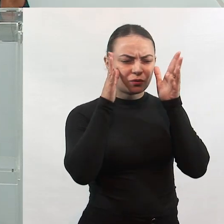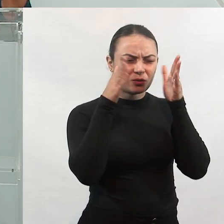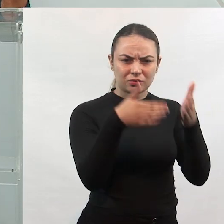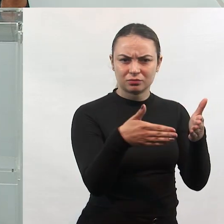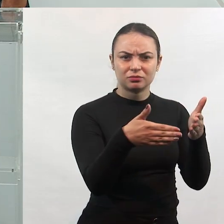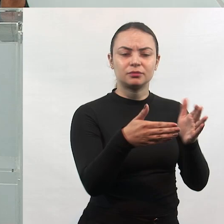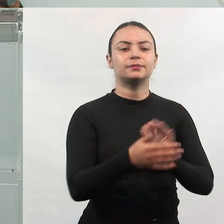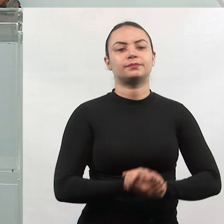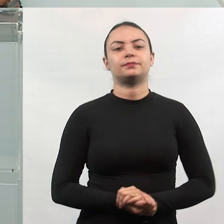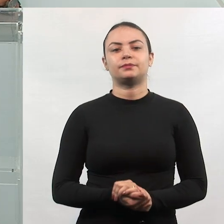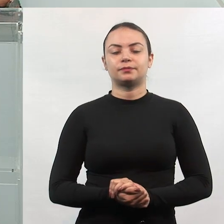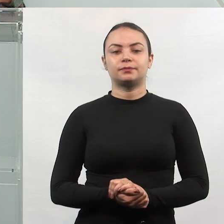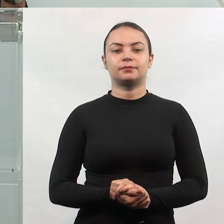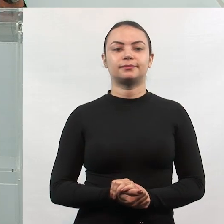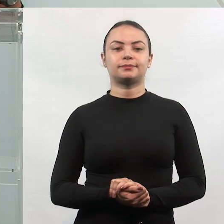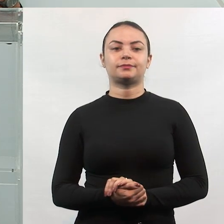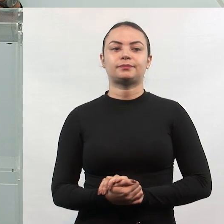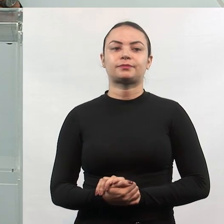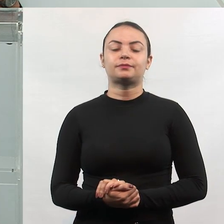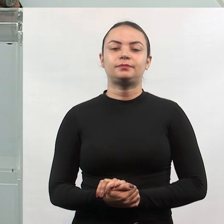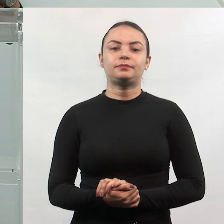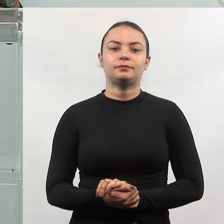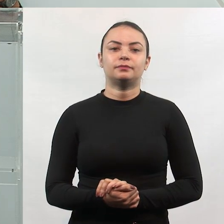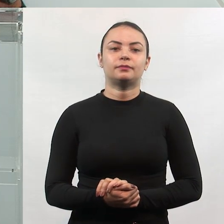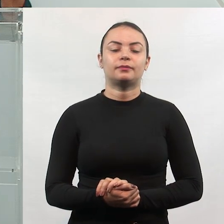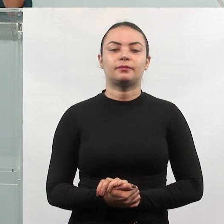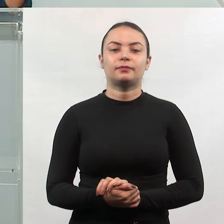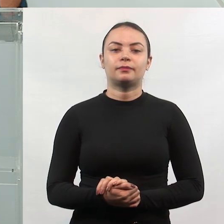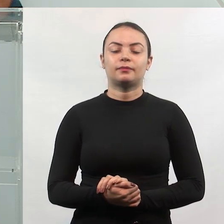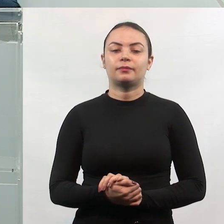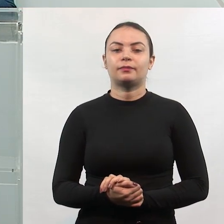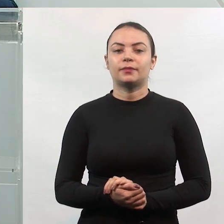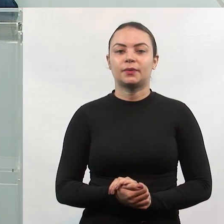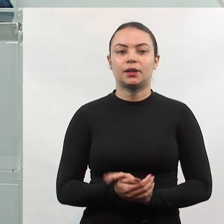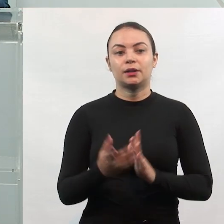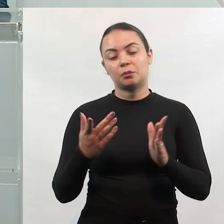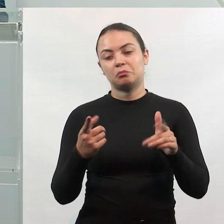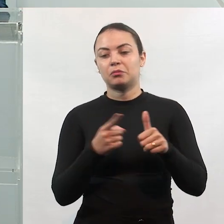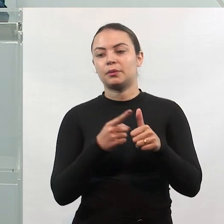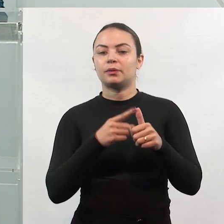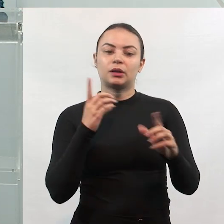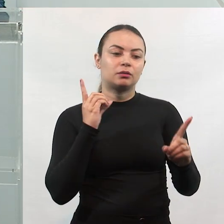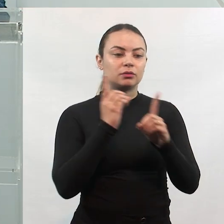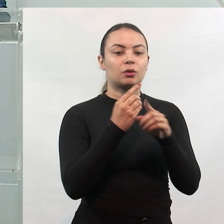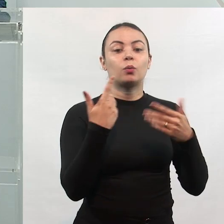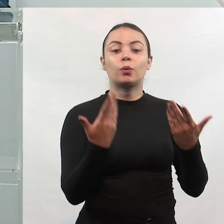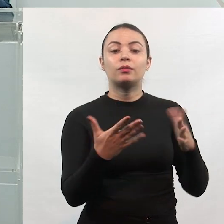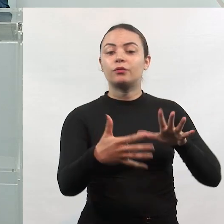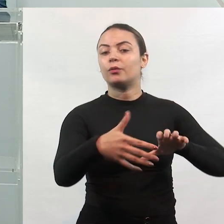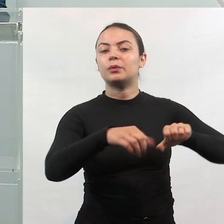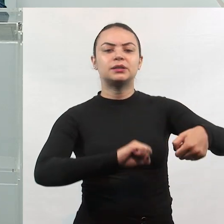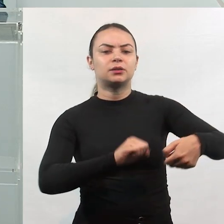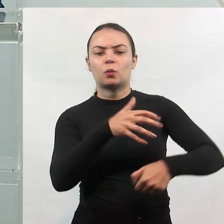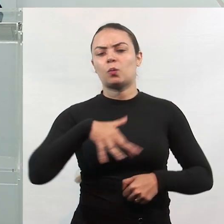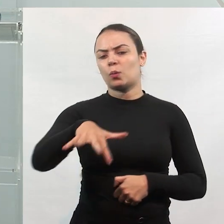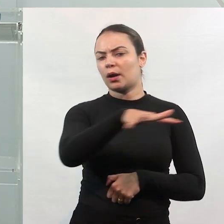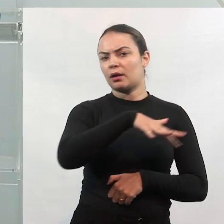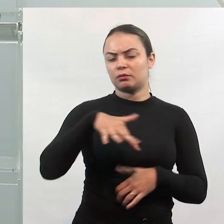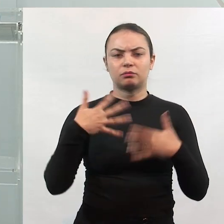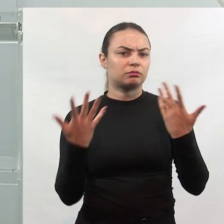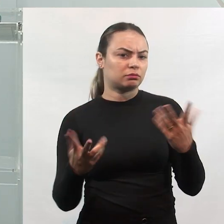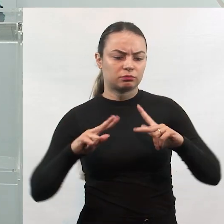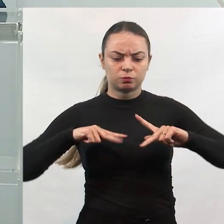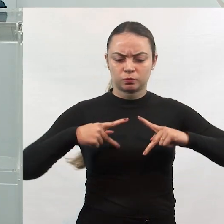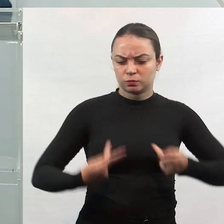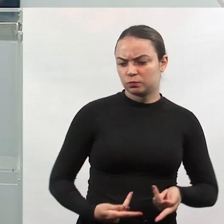tem sido o desempenho acadêmico dos estudantes, para depois você fazer um levantamento de dados se quanto